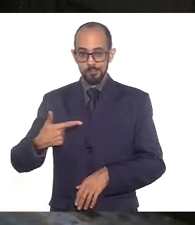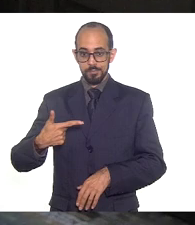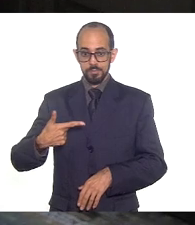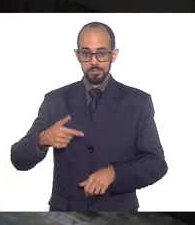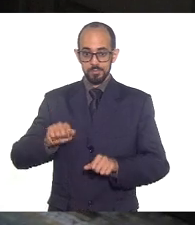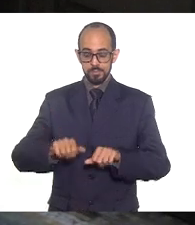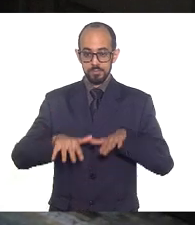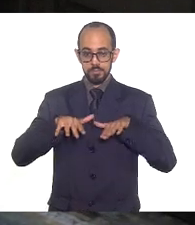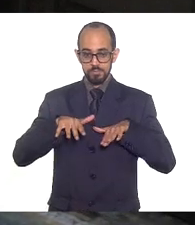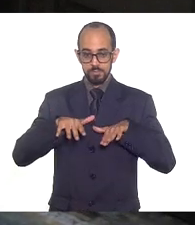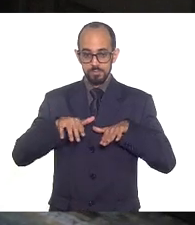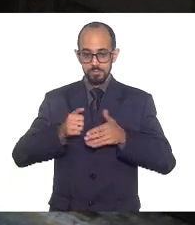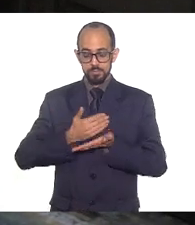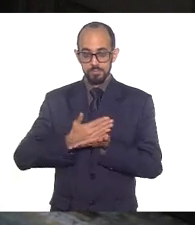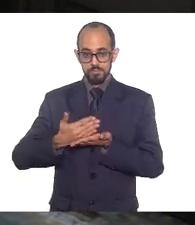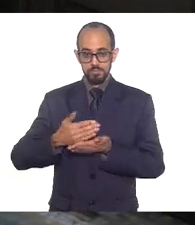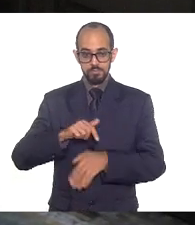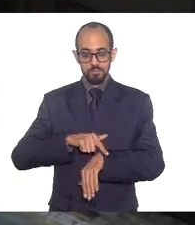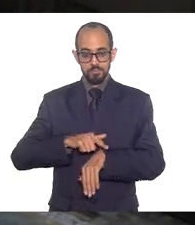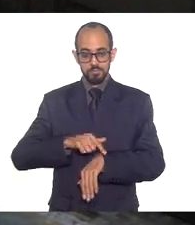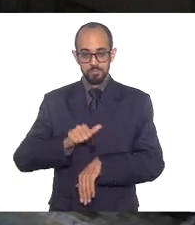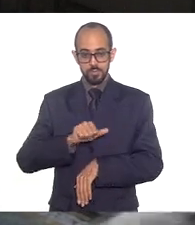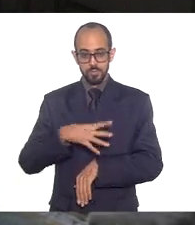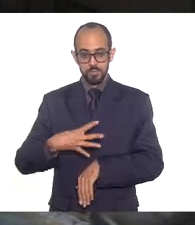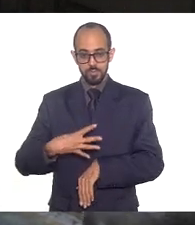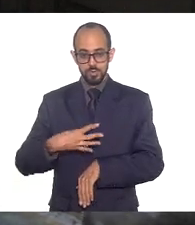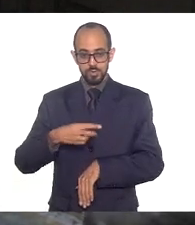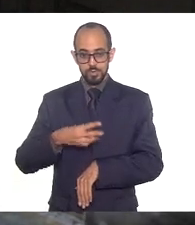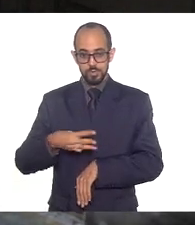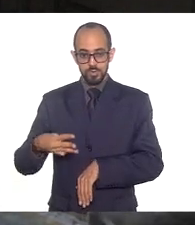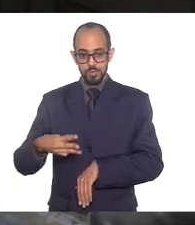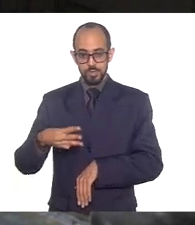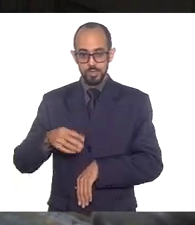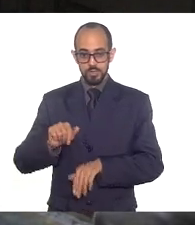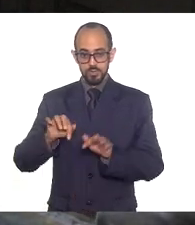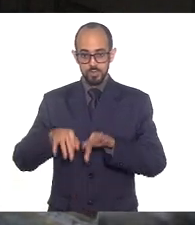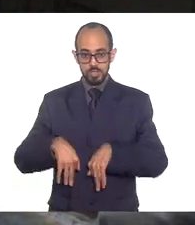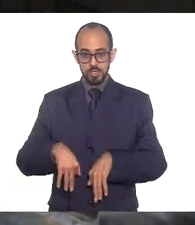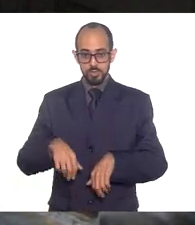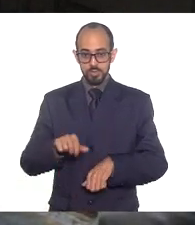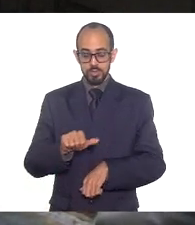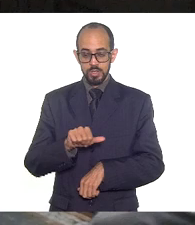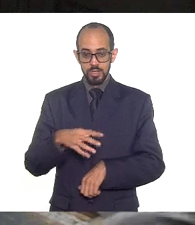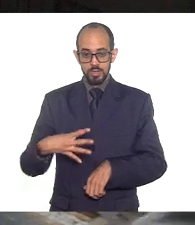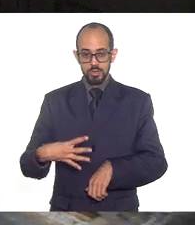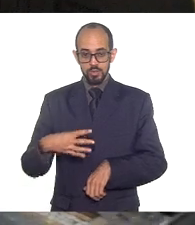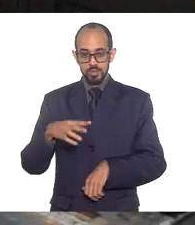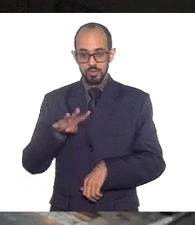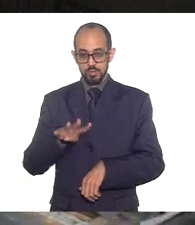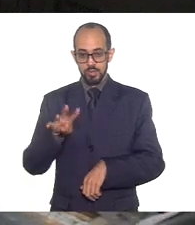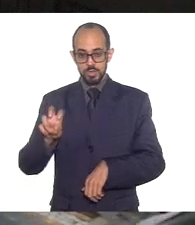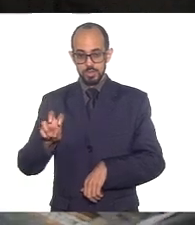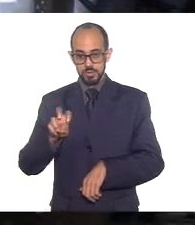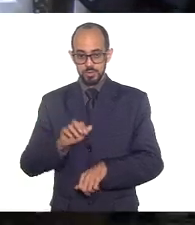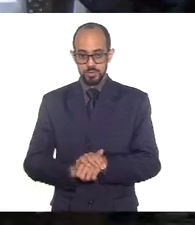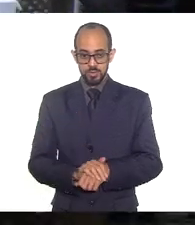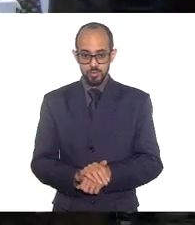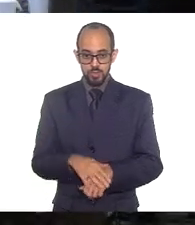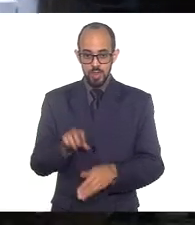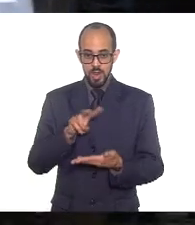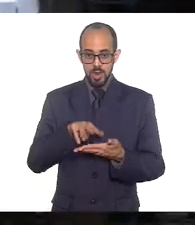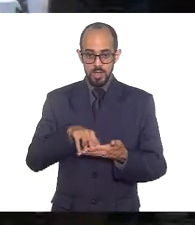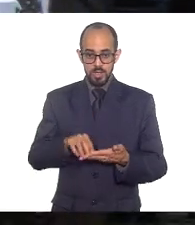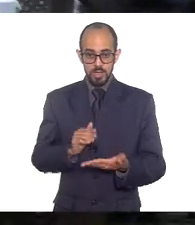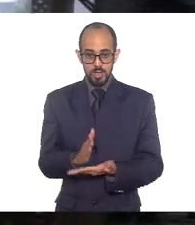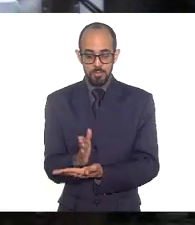sessão extraordinária que iniciadas 14:33 encerrou seus 14:45 lida e